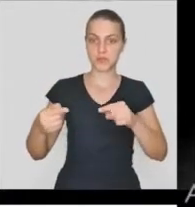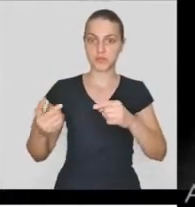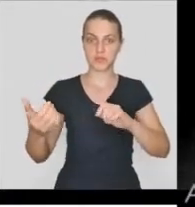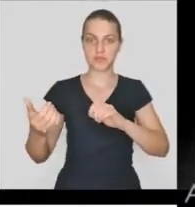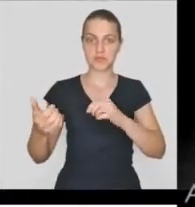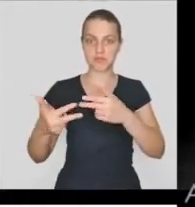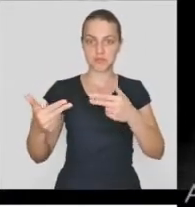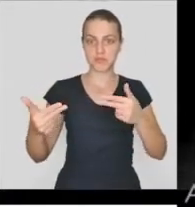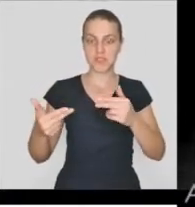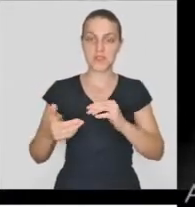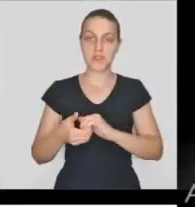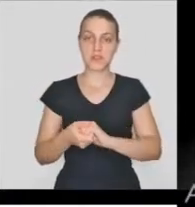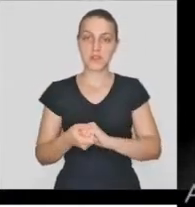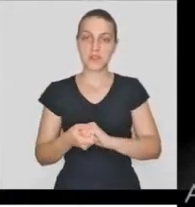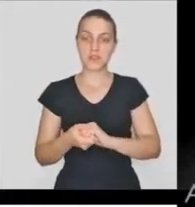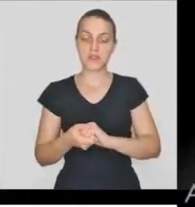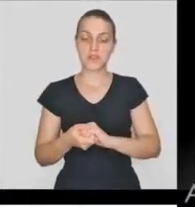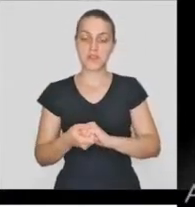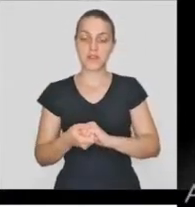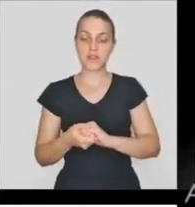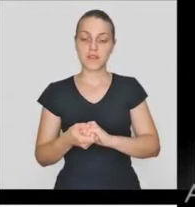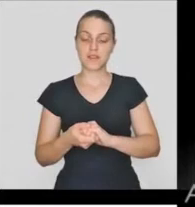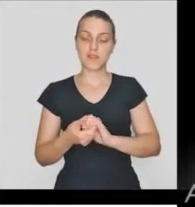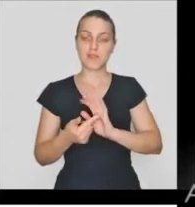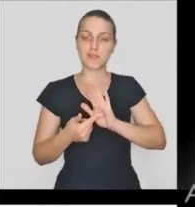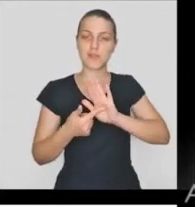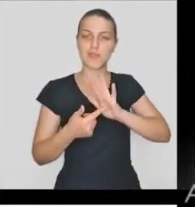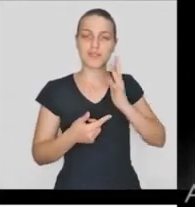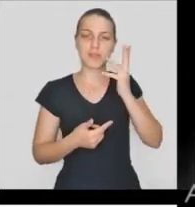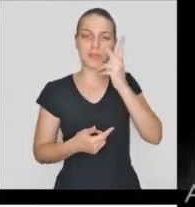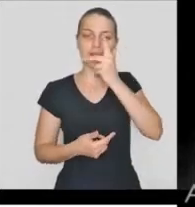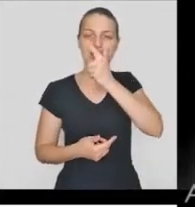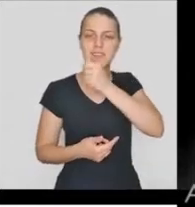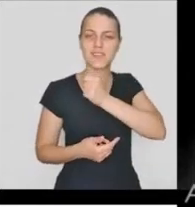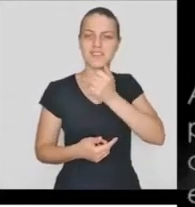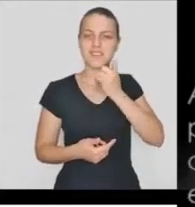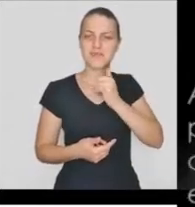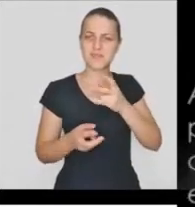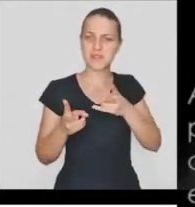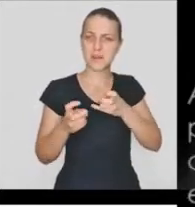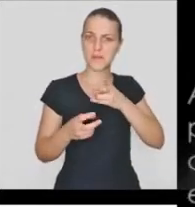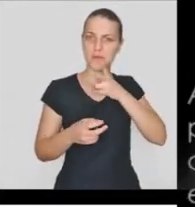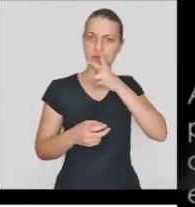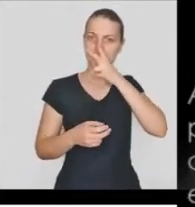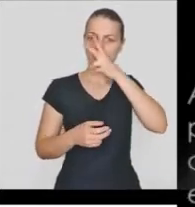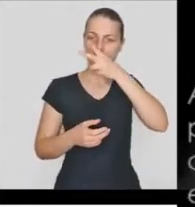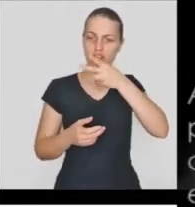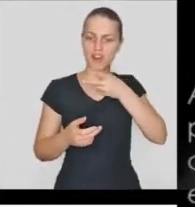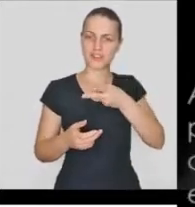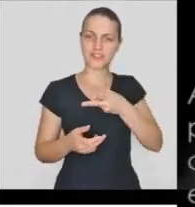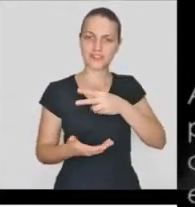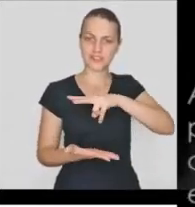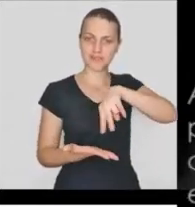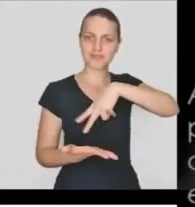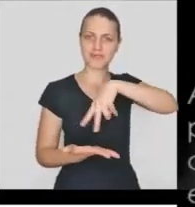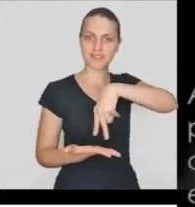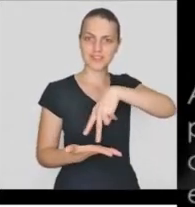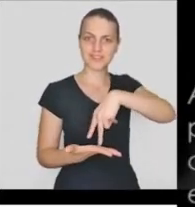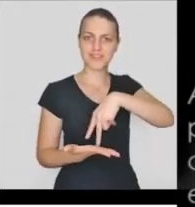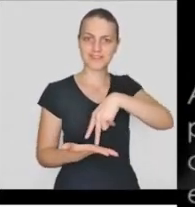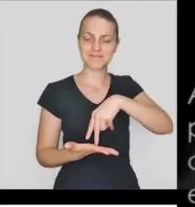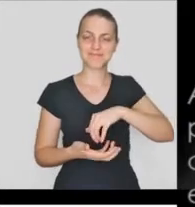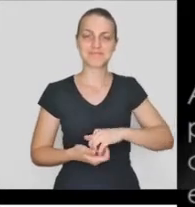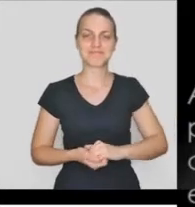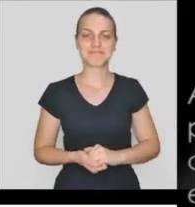e transmitem uma beleza, uma energia incrível. Vejam a força da dança, não é?